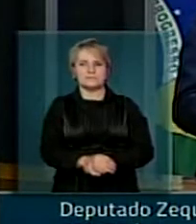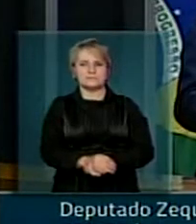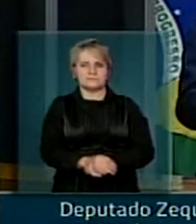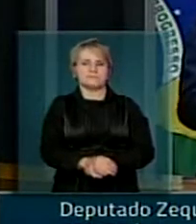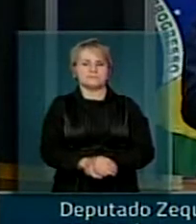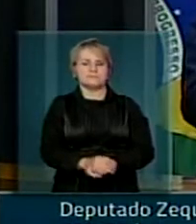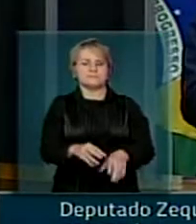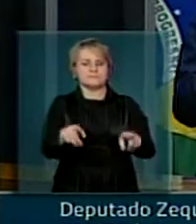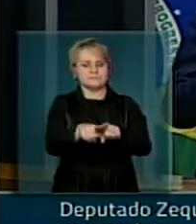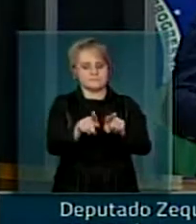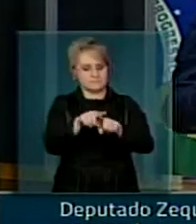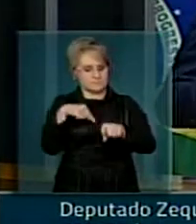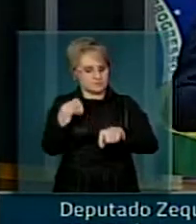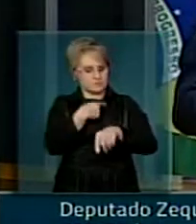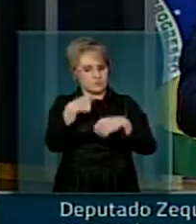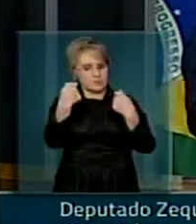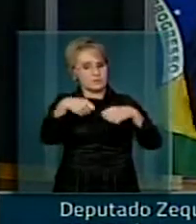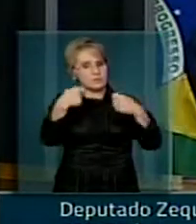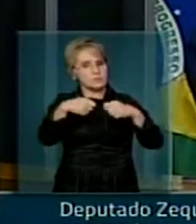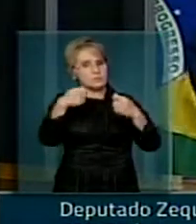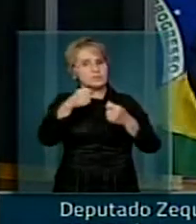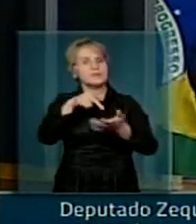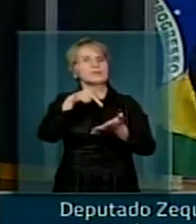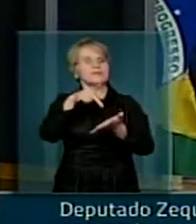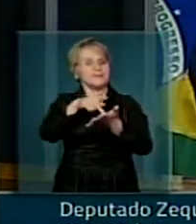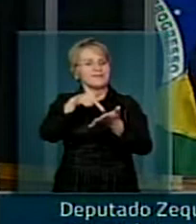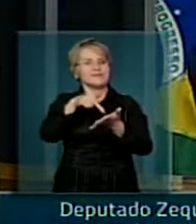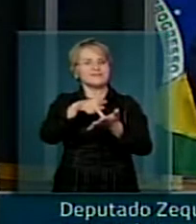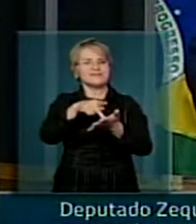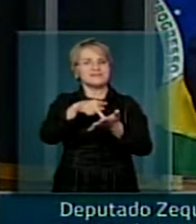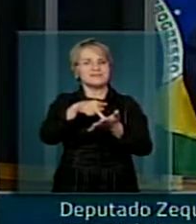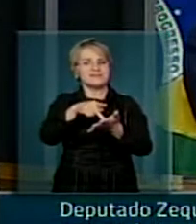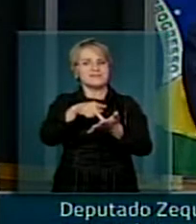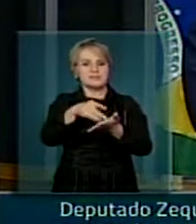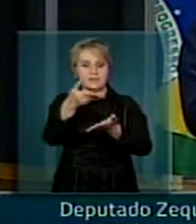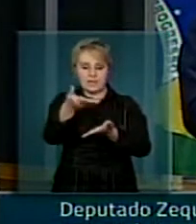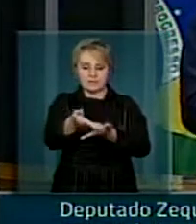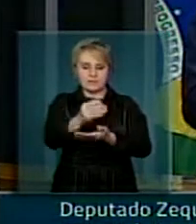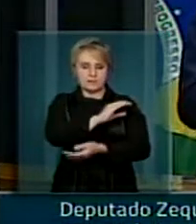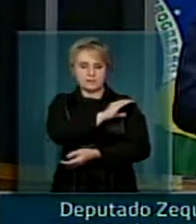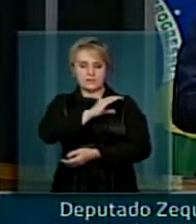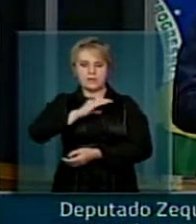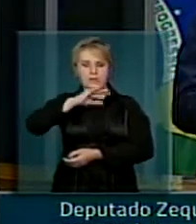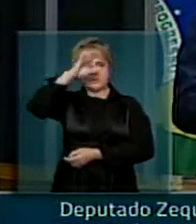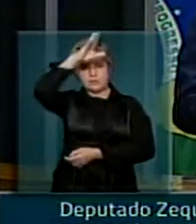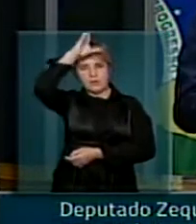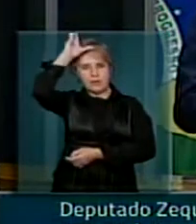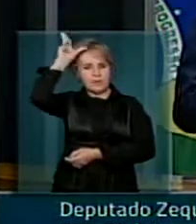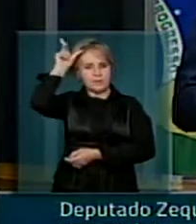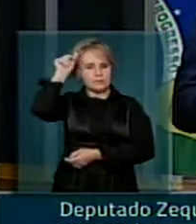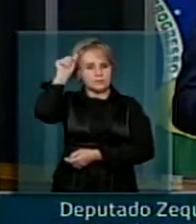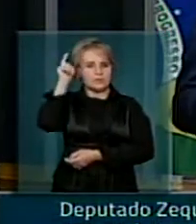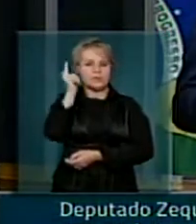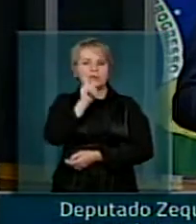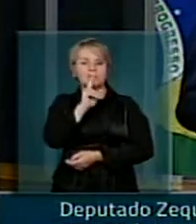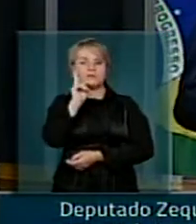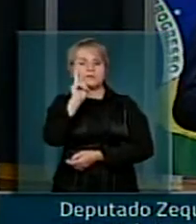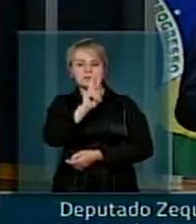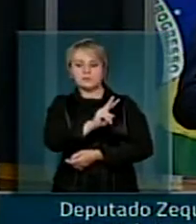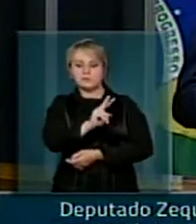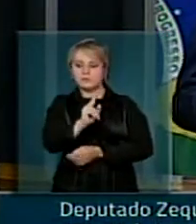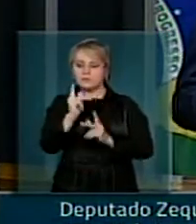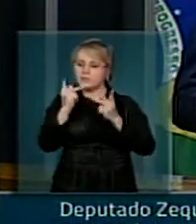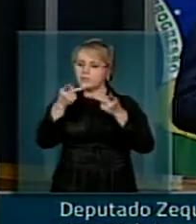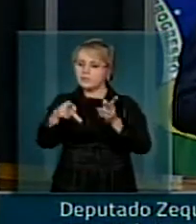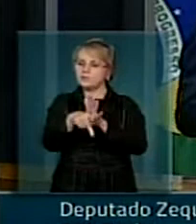porque nós estamos precisando, inclusive, chamar aqui na Comissão da Amazônia para ouvir esse programa de expansão